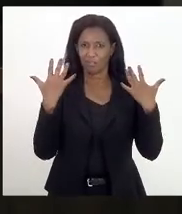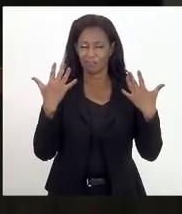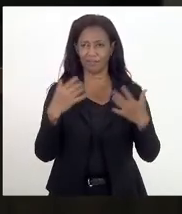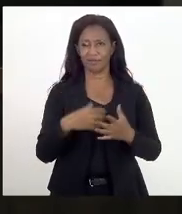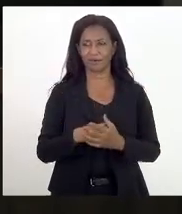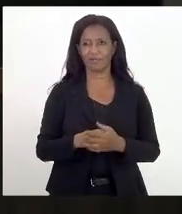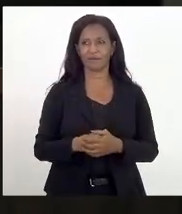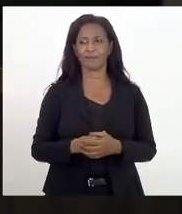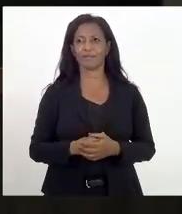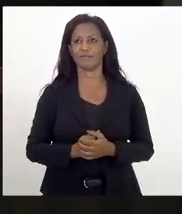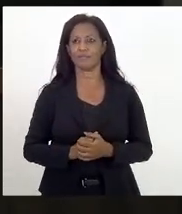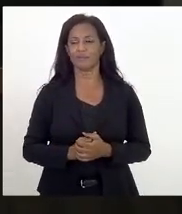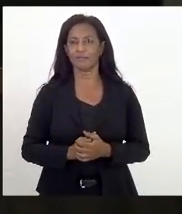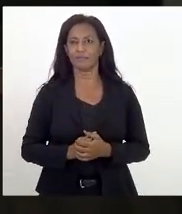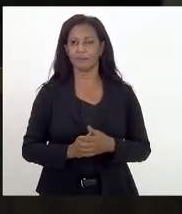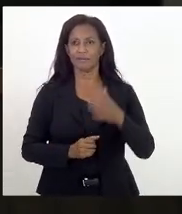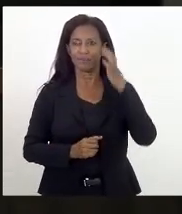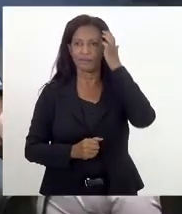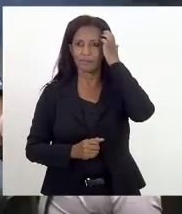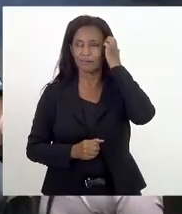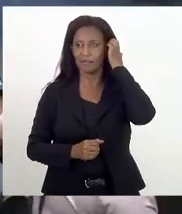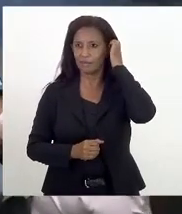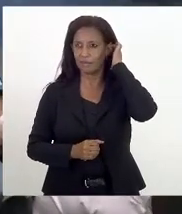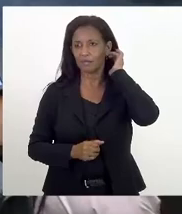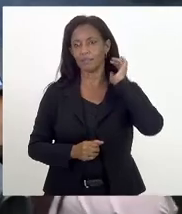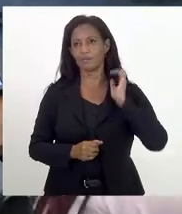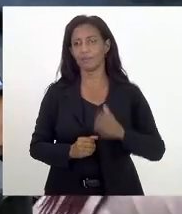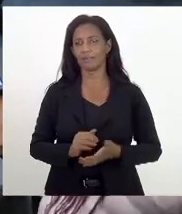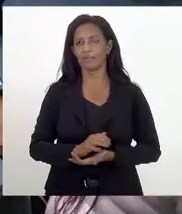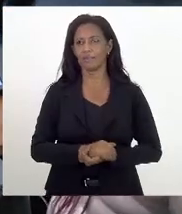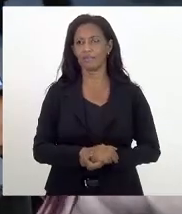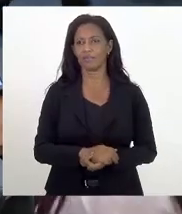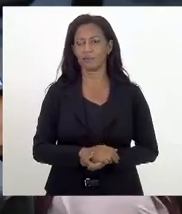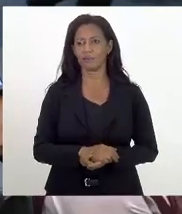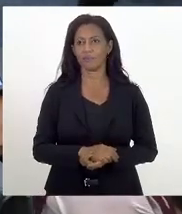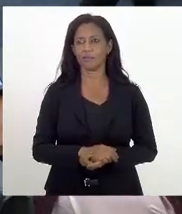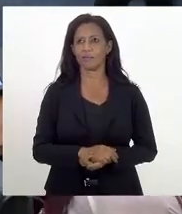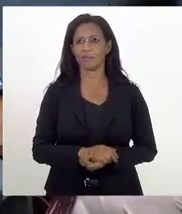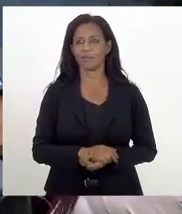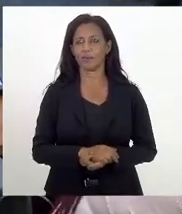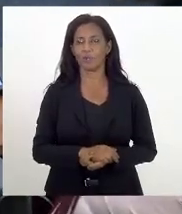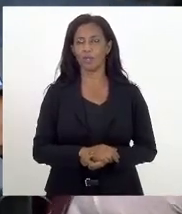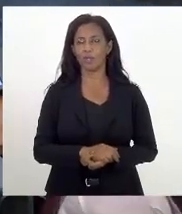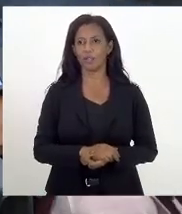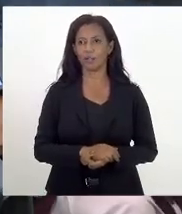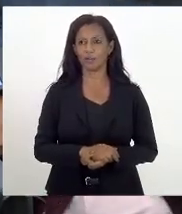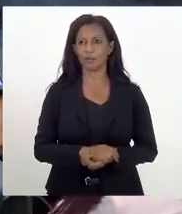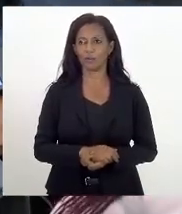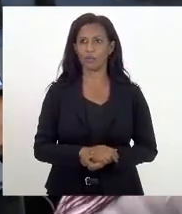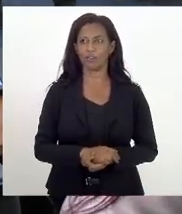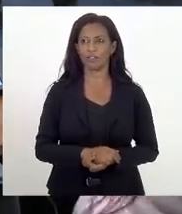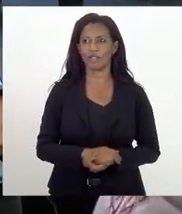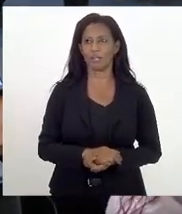favor o presidente do Rio Grande do Sul